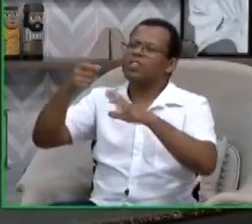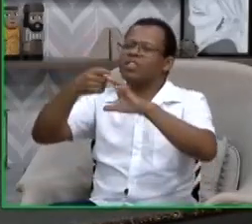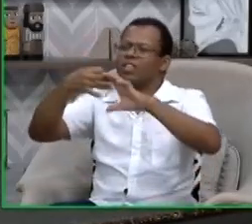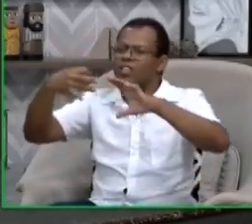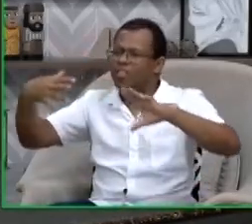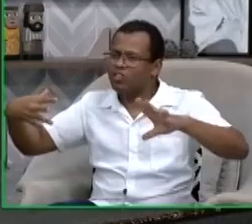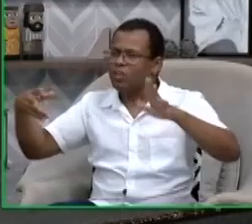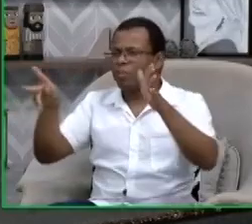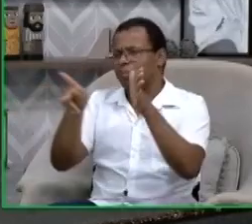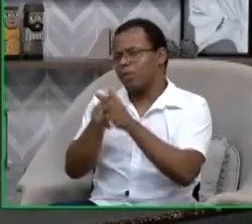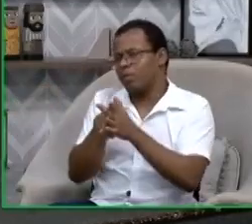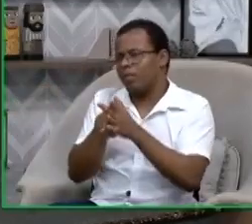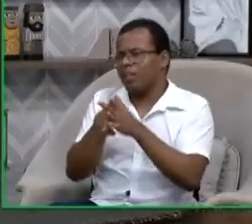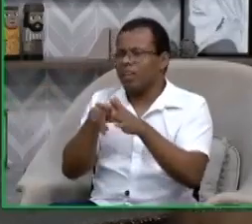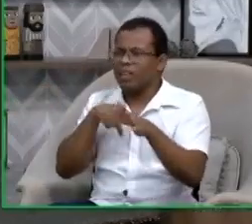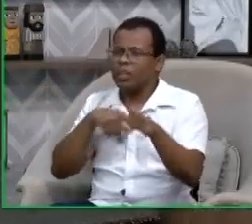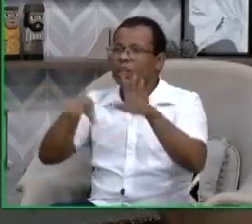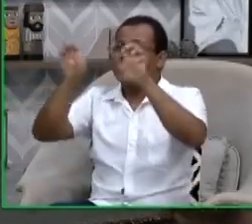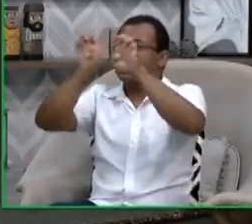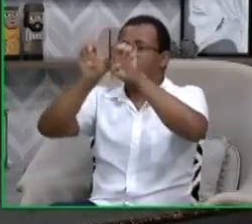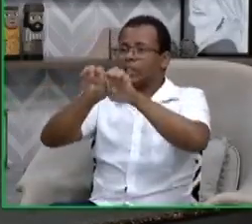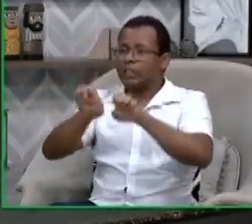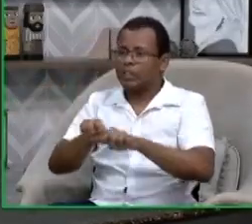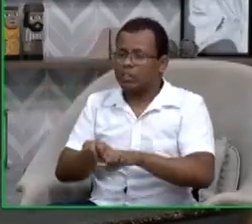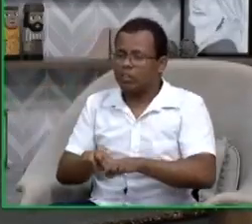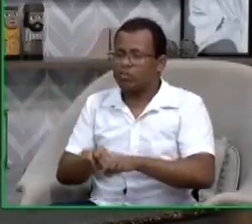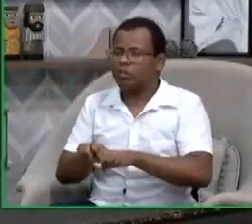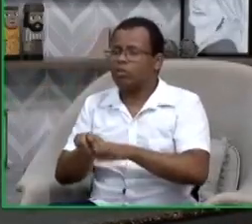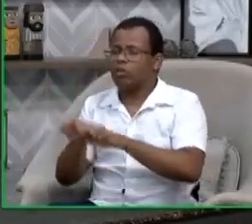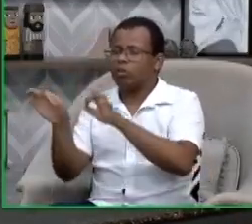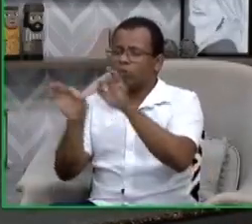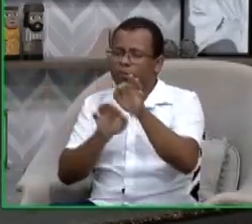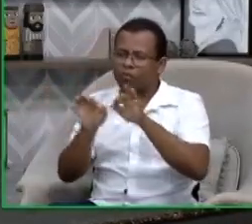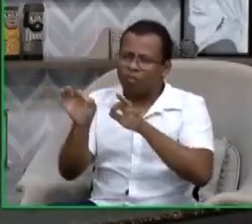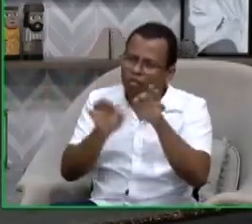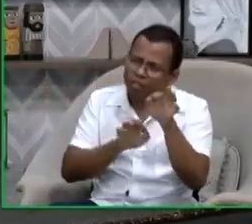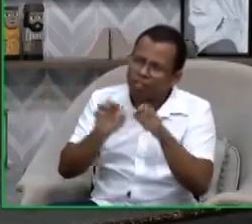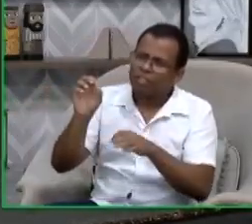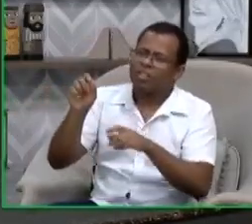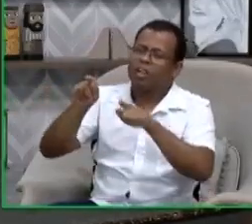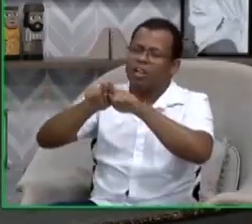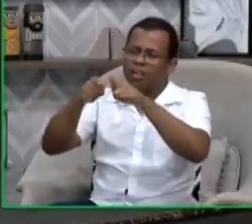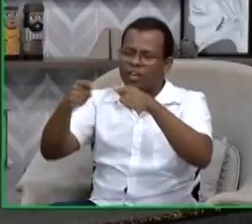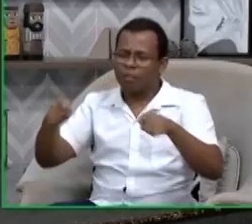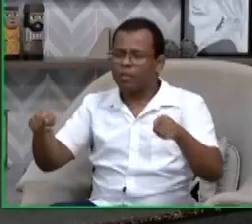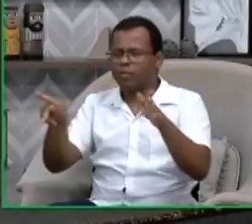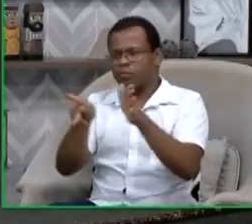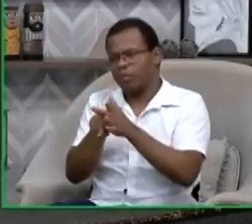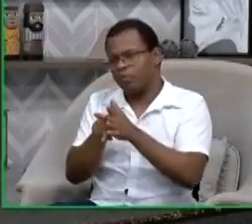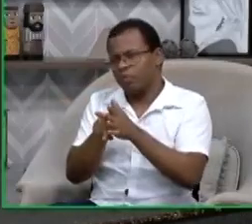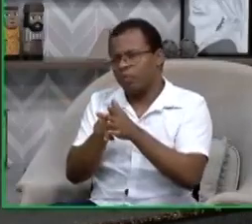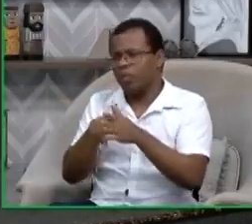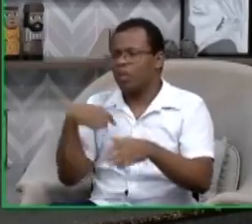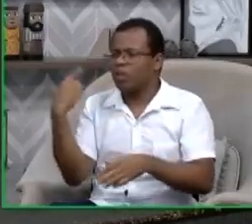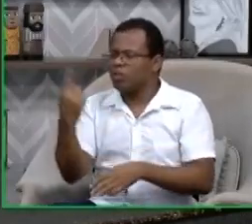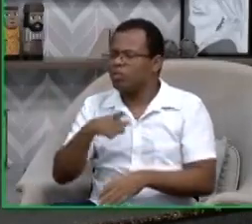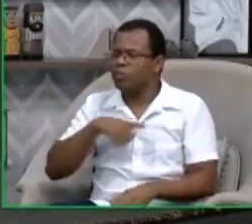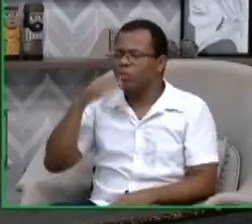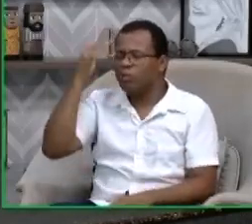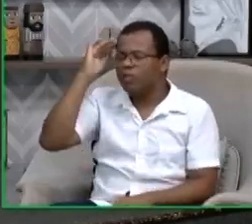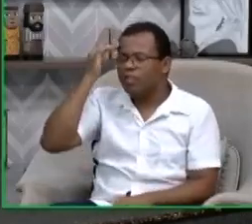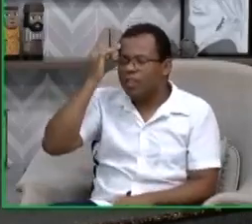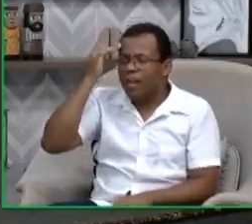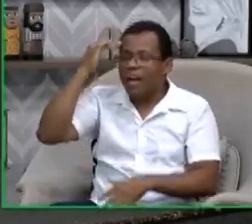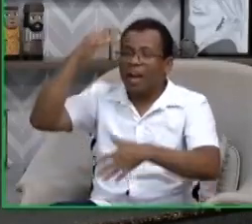outras características, tem toda uma estrutura que é seguida, semântica, de gramática. Então, a gente tem o entendimento de